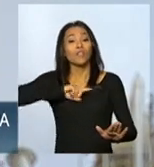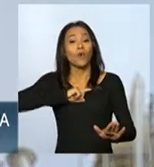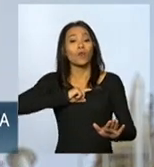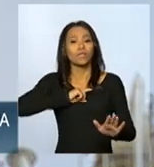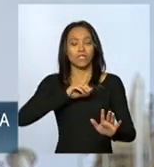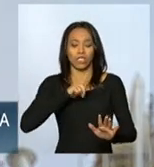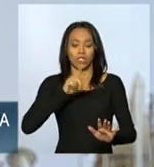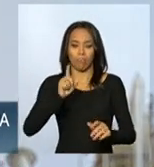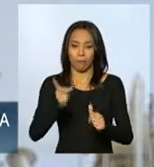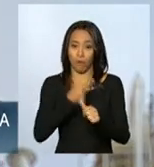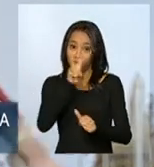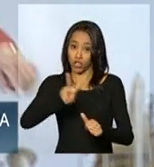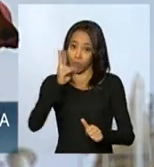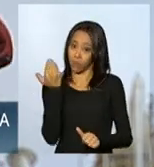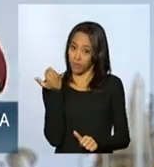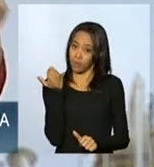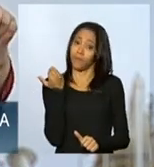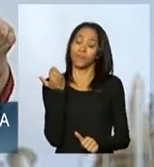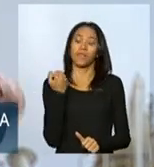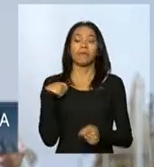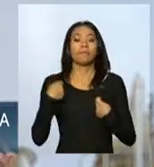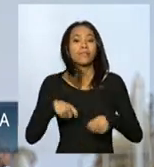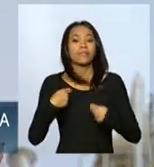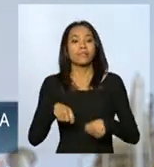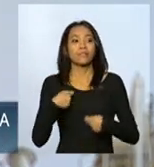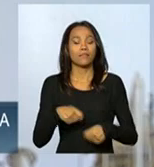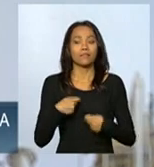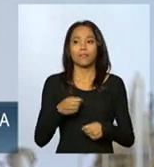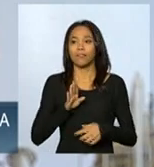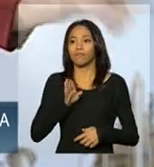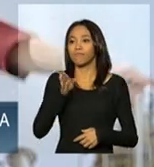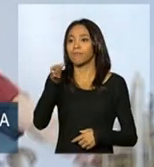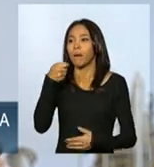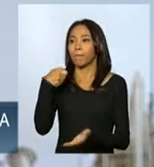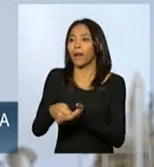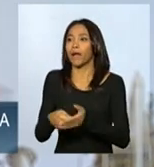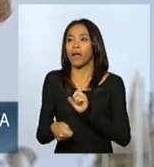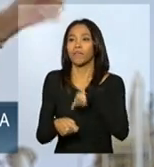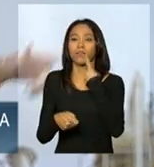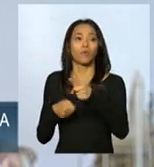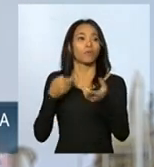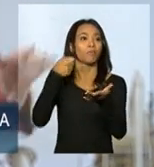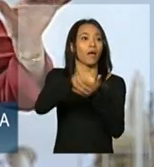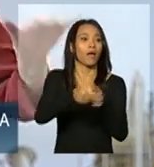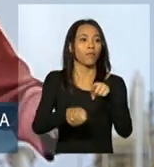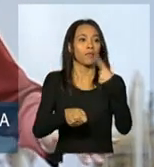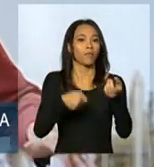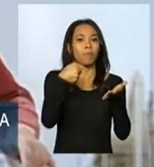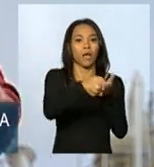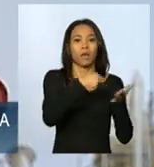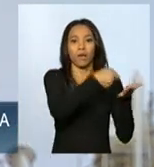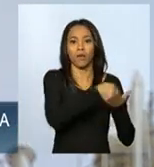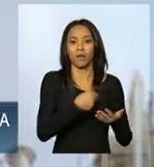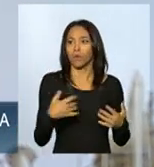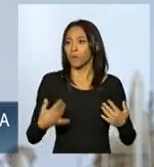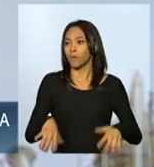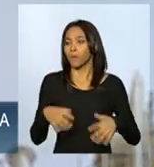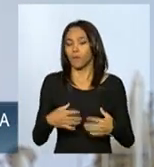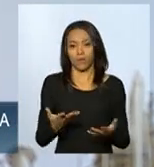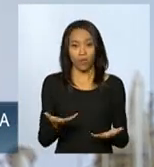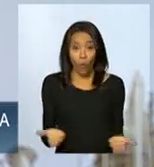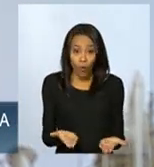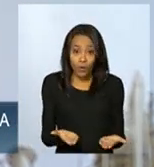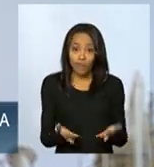Você tinha de correr num, depois você ia, pagava o outro e depois você ia no outro. Hoje, como é que